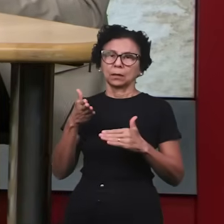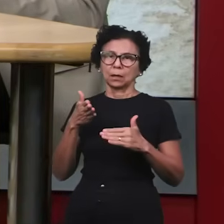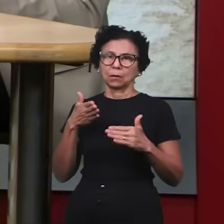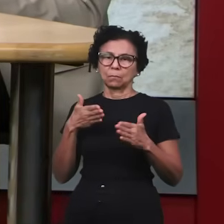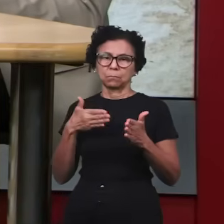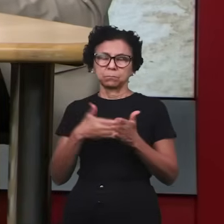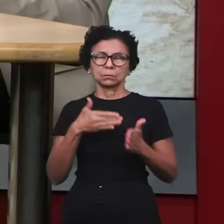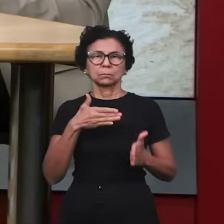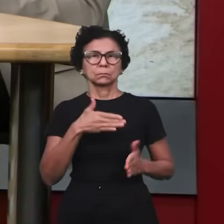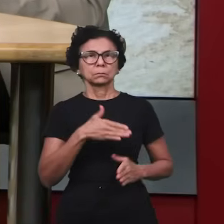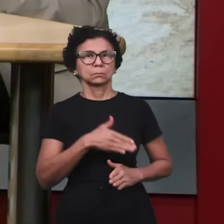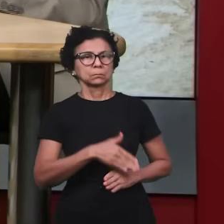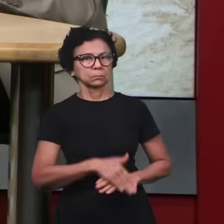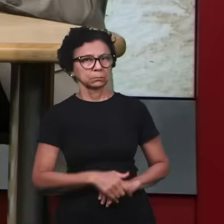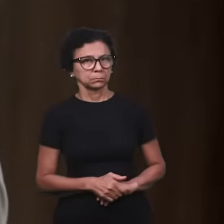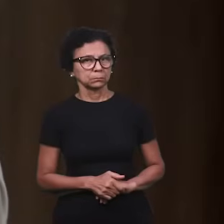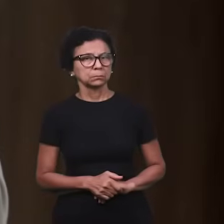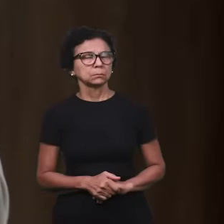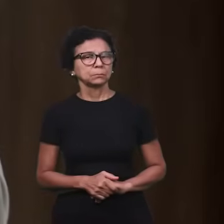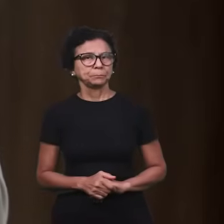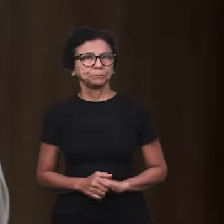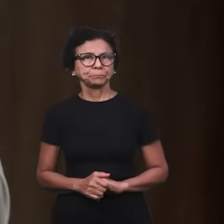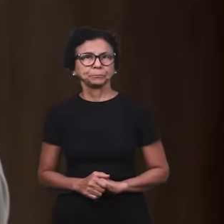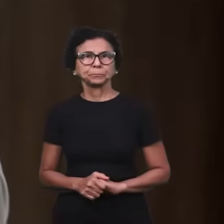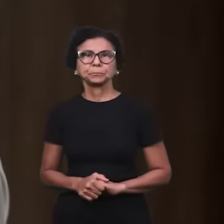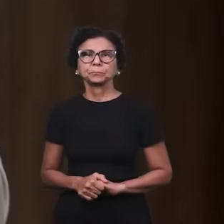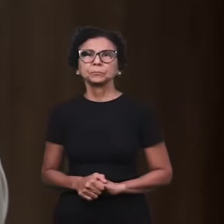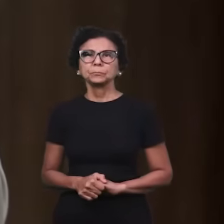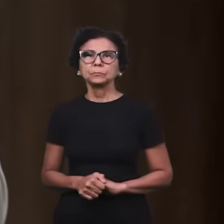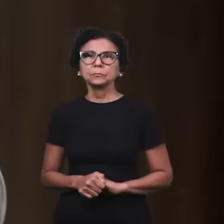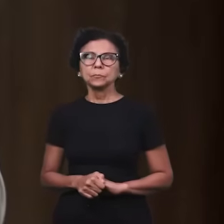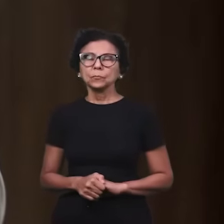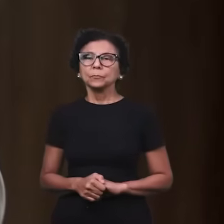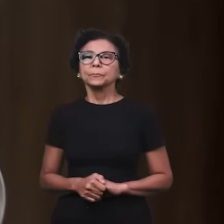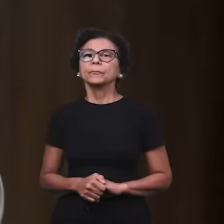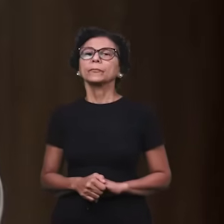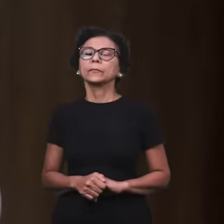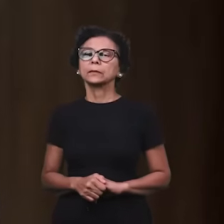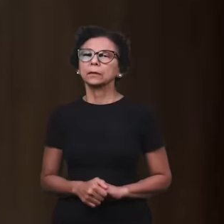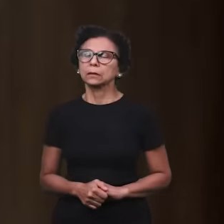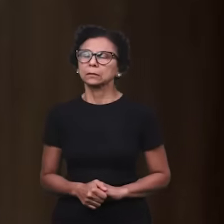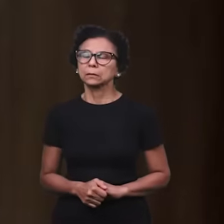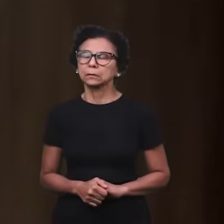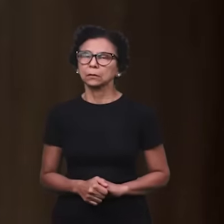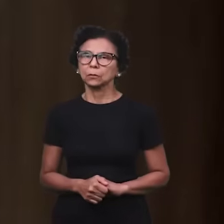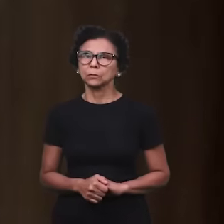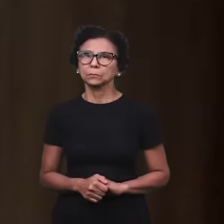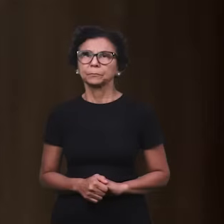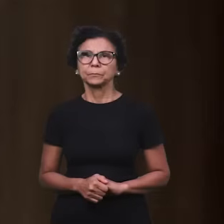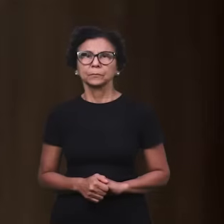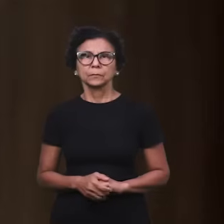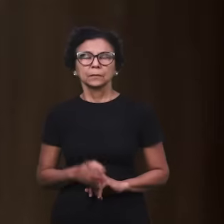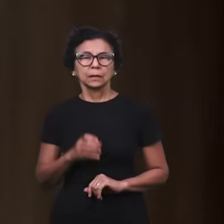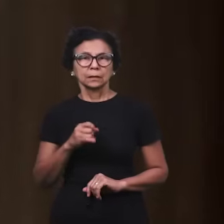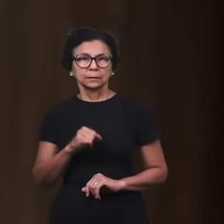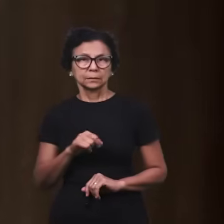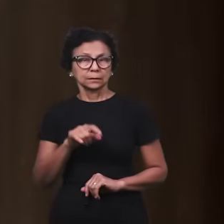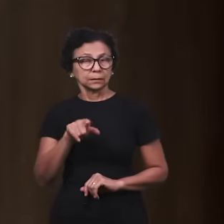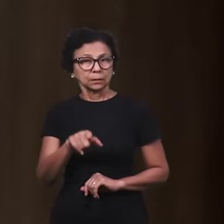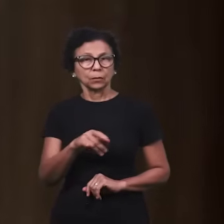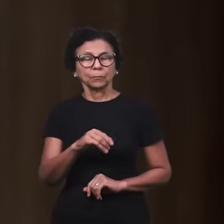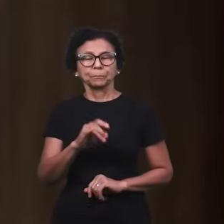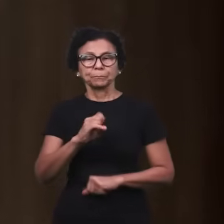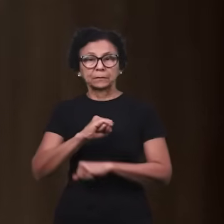inverno em Israel, o muro de força, né, no sentido espiritual, e aquecer a cidade. Mas o inimigo que tentar entrar vai